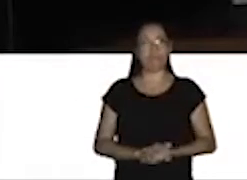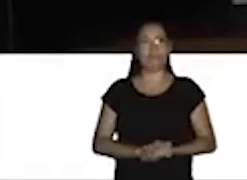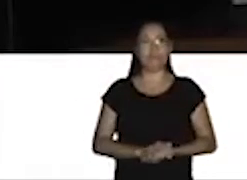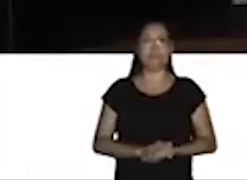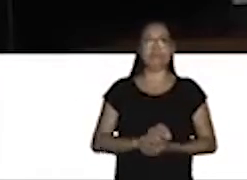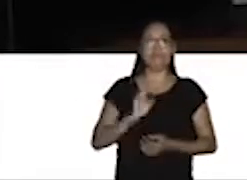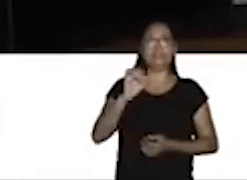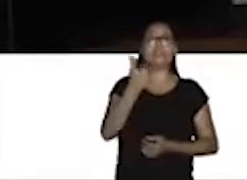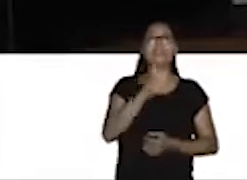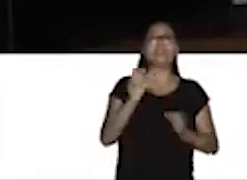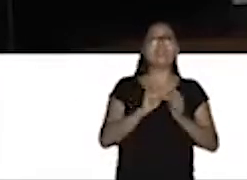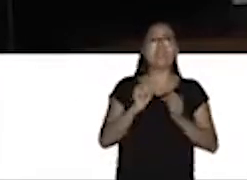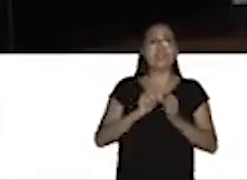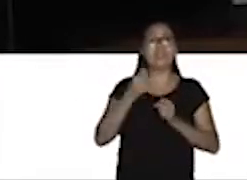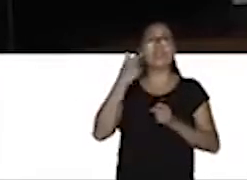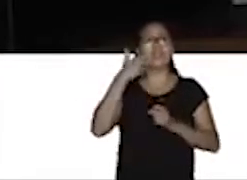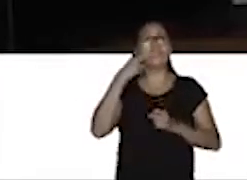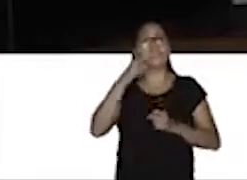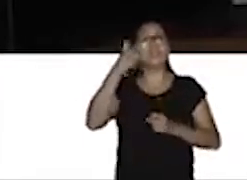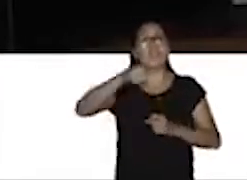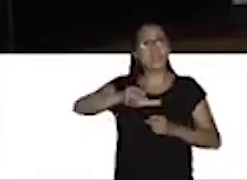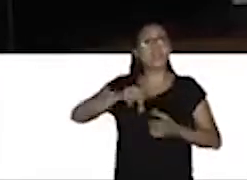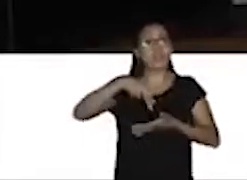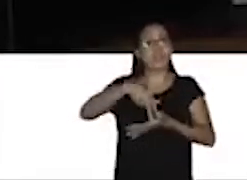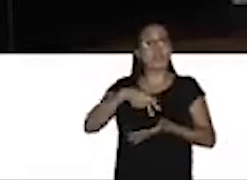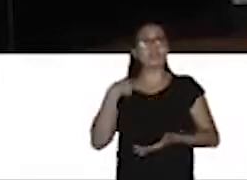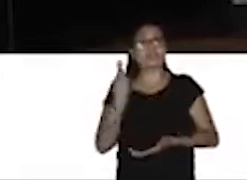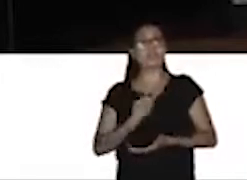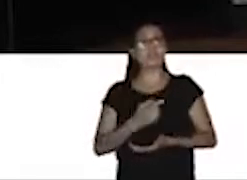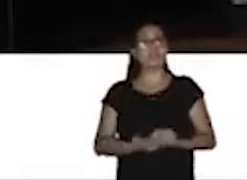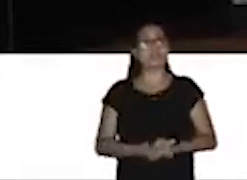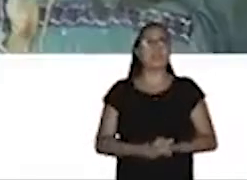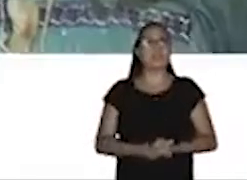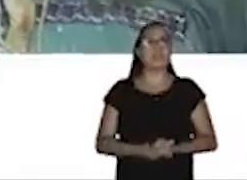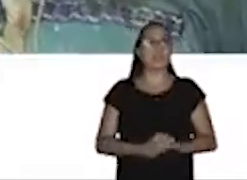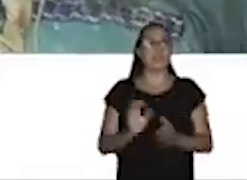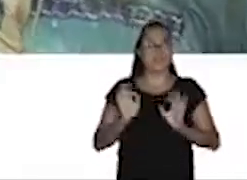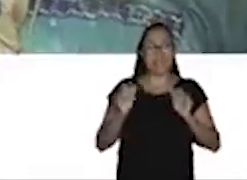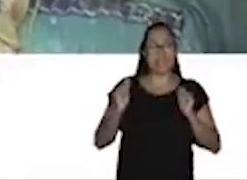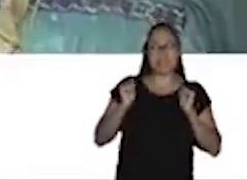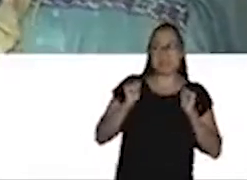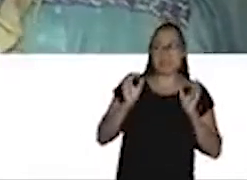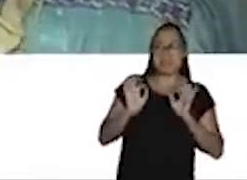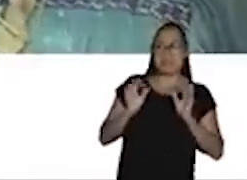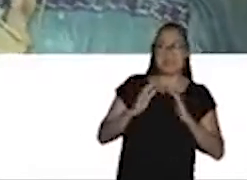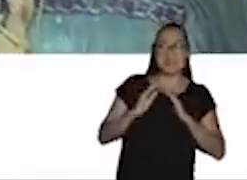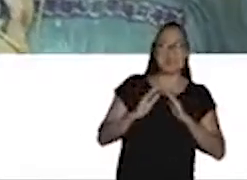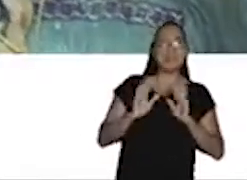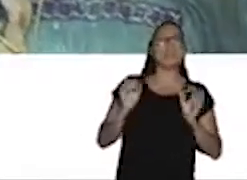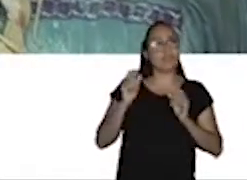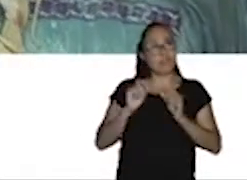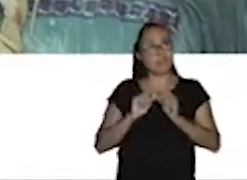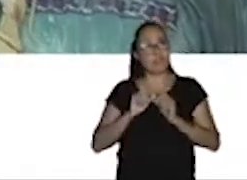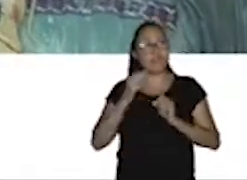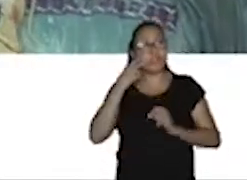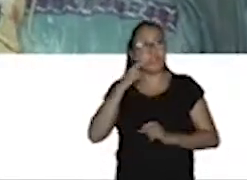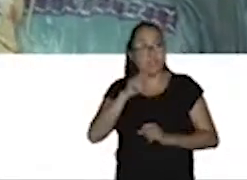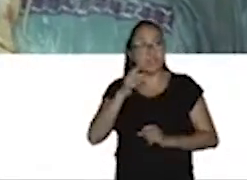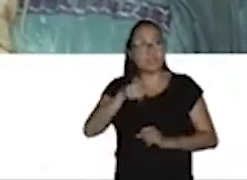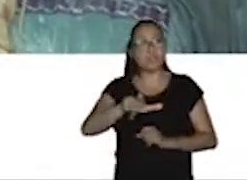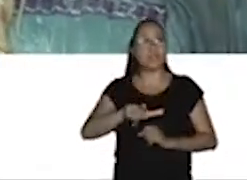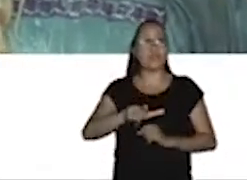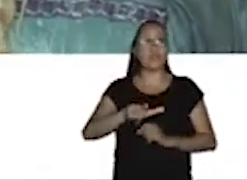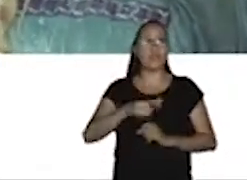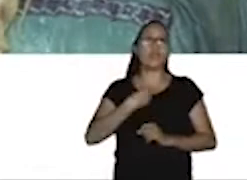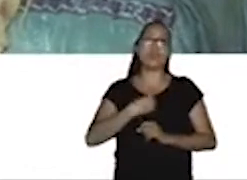tiverem o que fazer, assistam de novo o nosso espetáculo. Acompanhem a programação. programação fica disponível, né? Nas